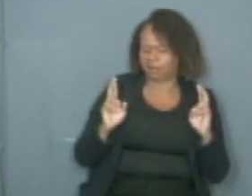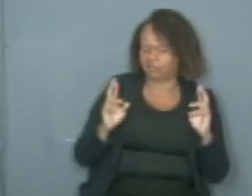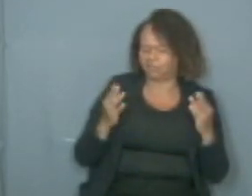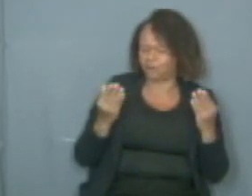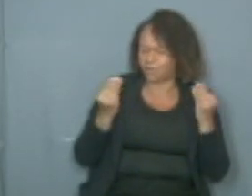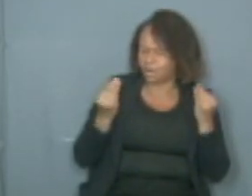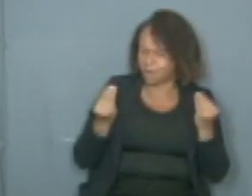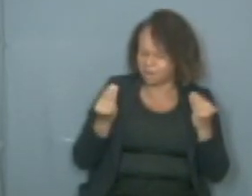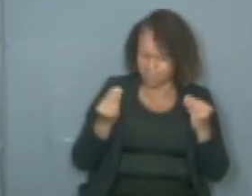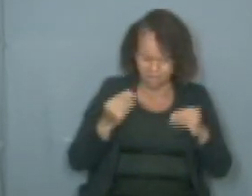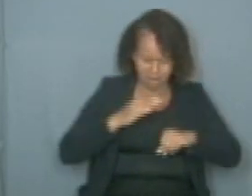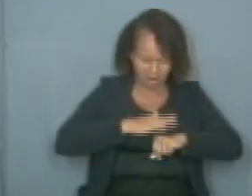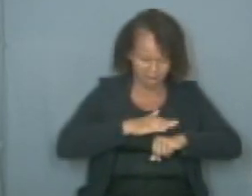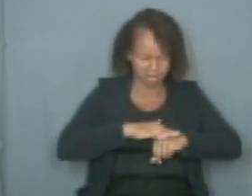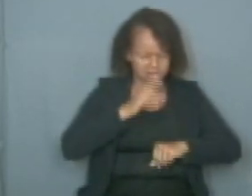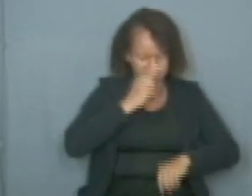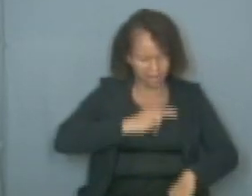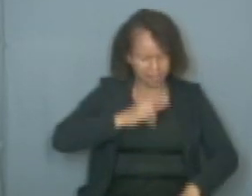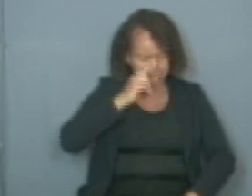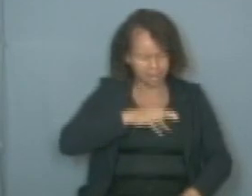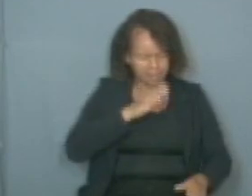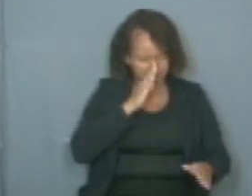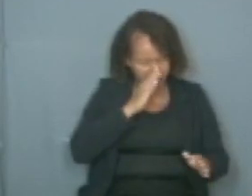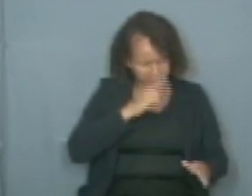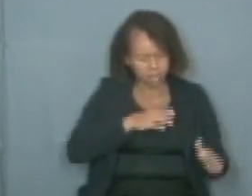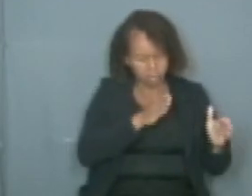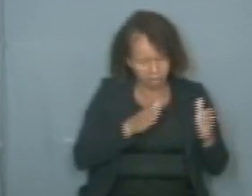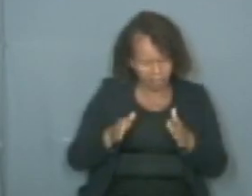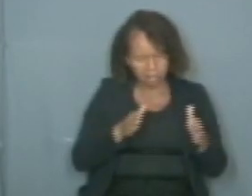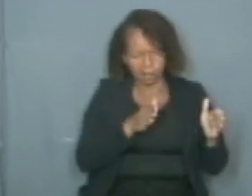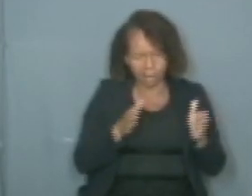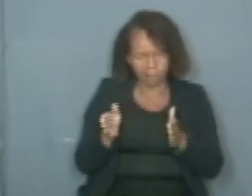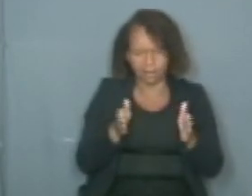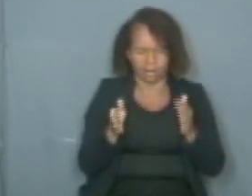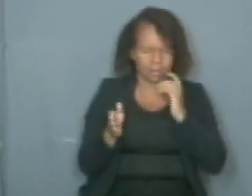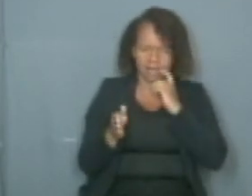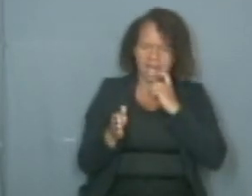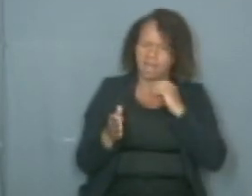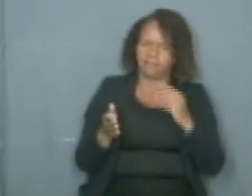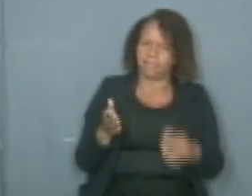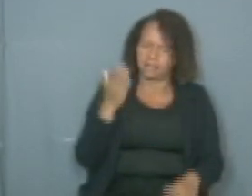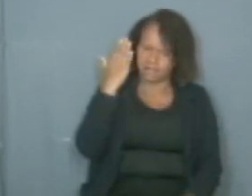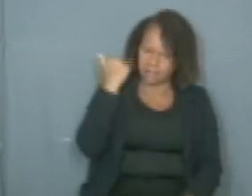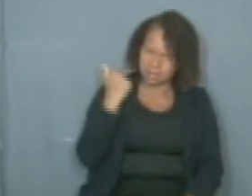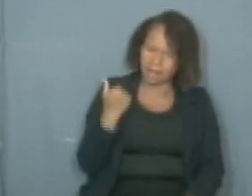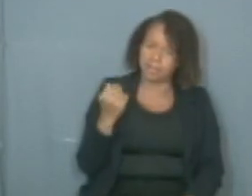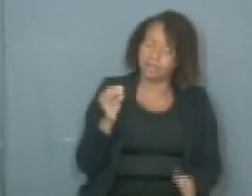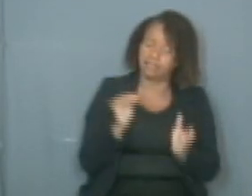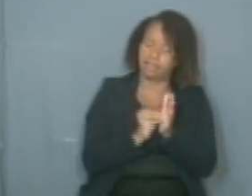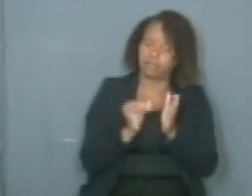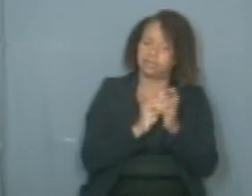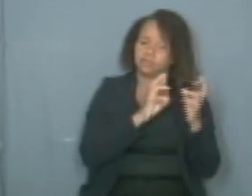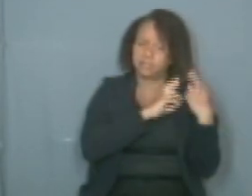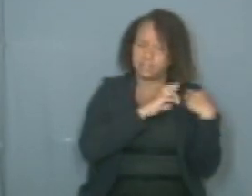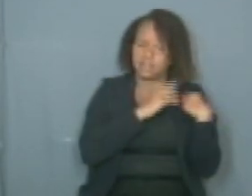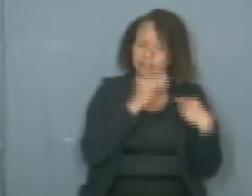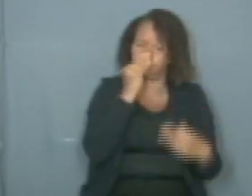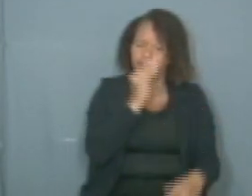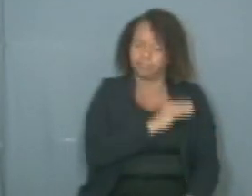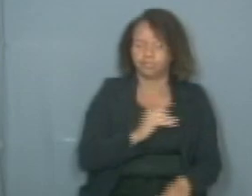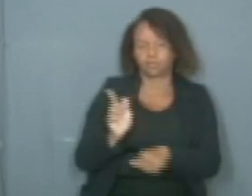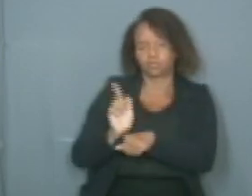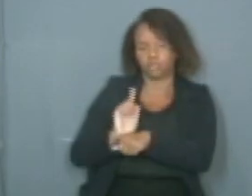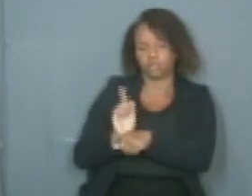fora do esperado todo ano, na mesma época, e alagar no mesmo canto? Não é fora do esperado, é incompetência e negligência da